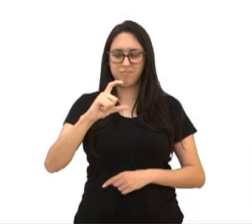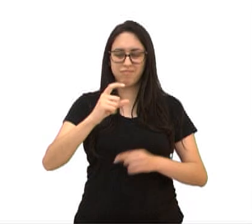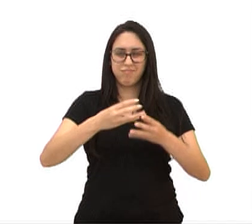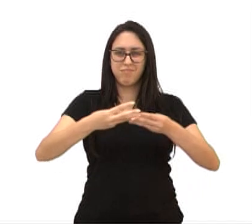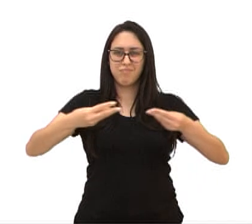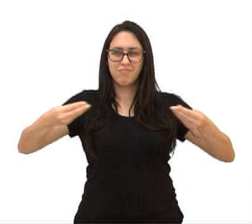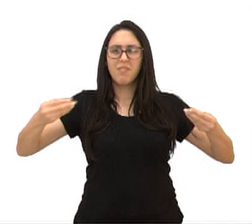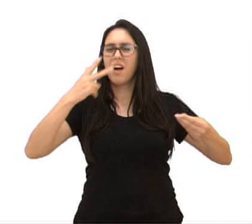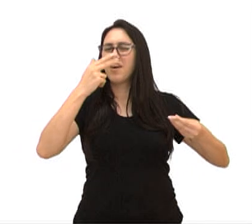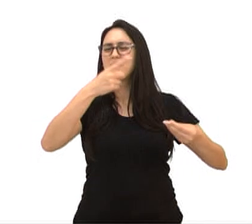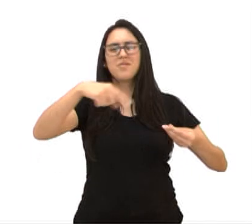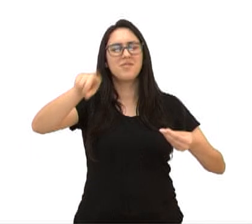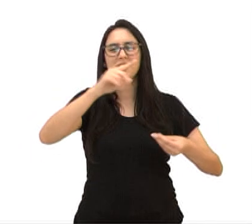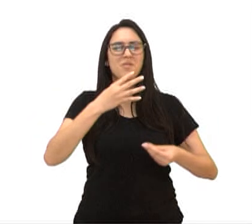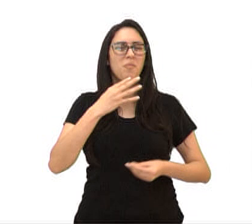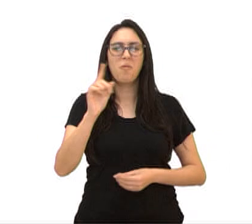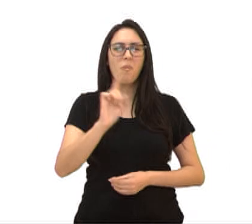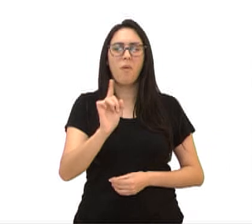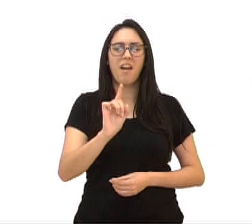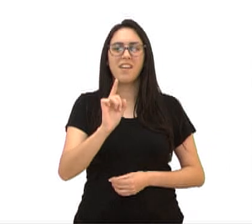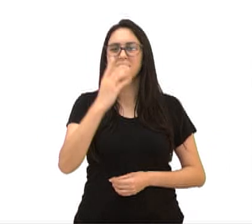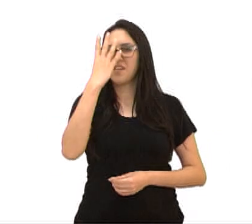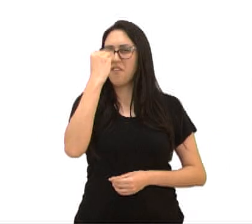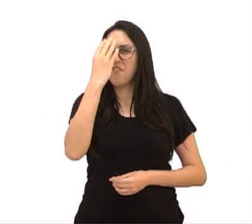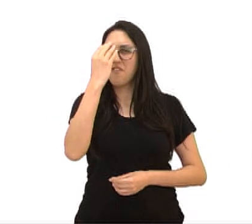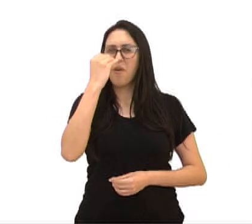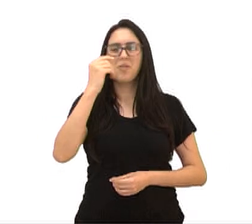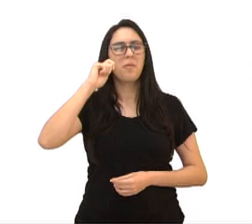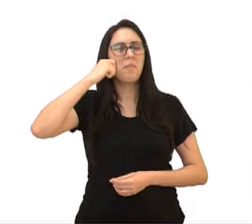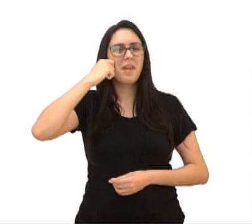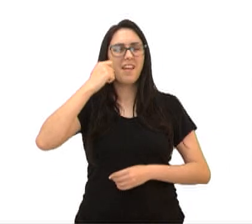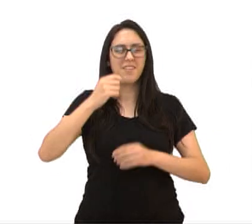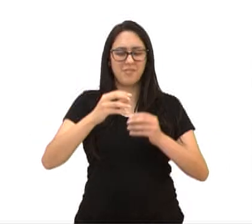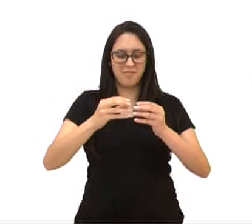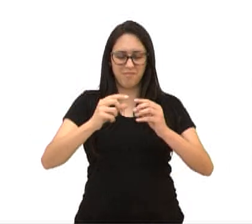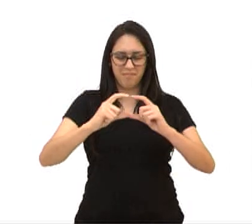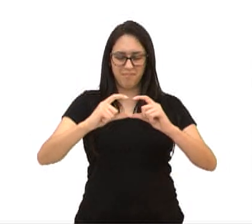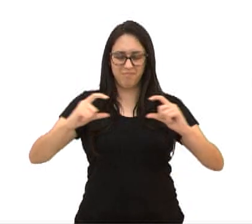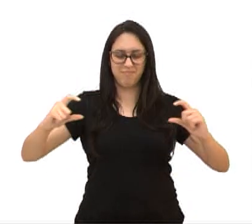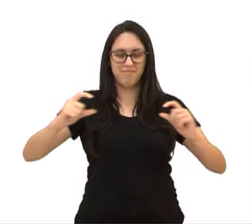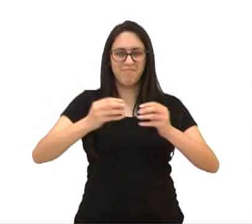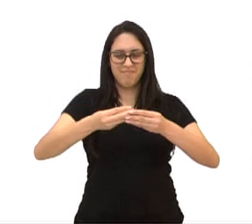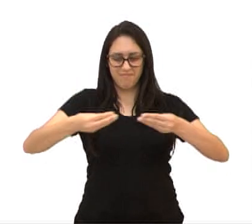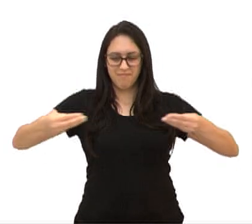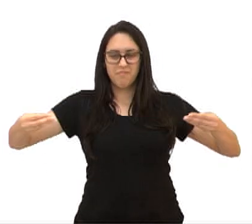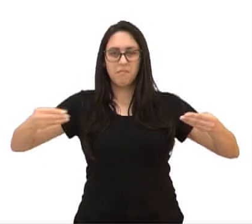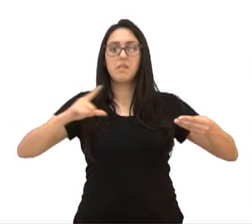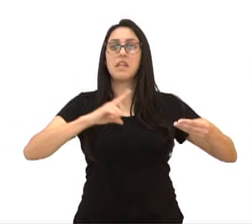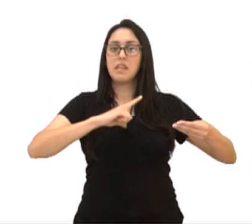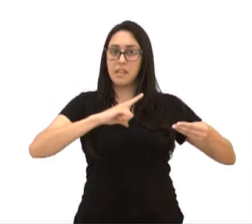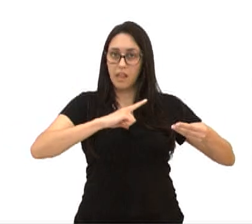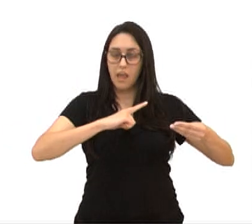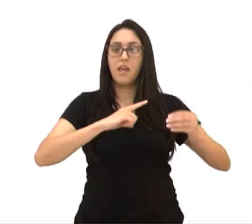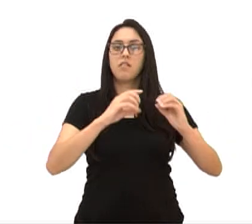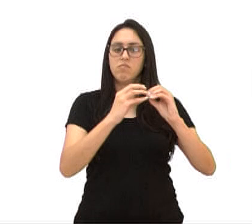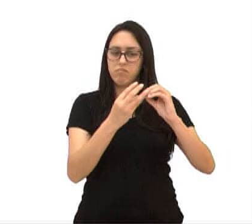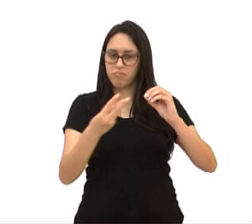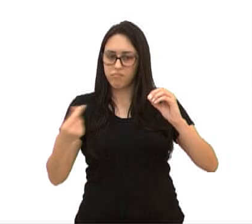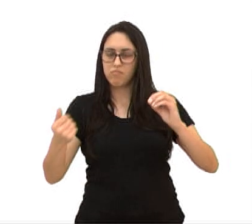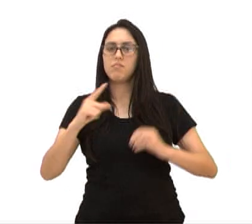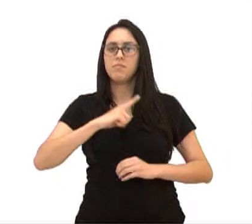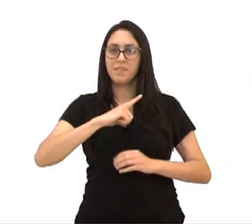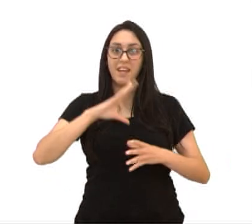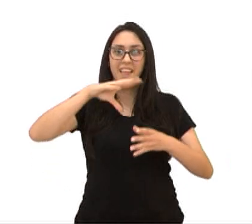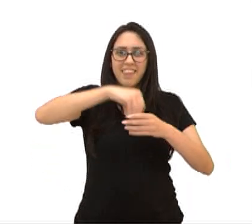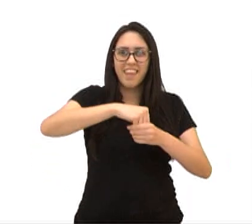ter visto um negativo de máquina fotográfica analógica como esse, mas é um processo onde ocorre oxirredução. E aí, dentro do